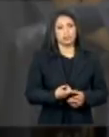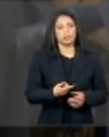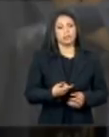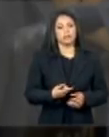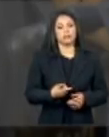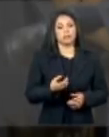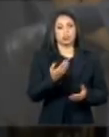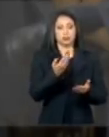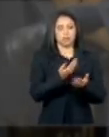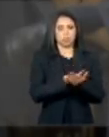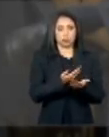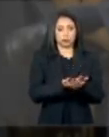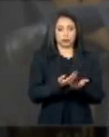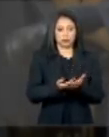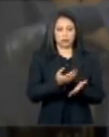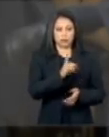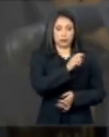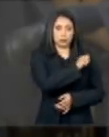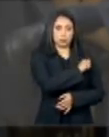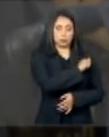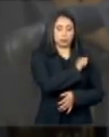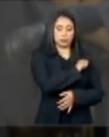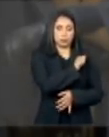com respeito e consideração